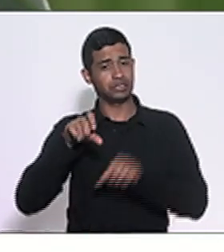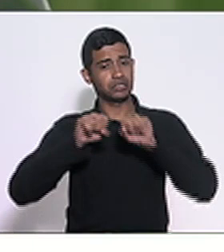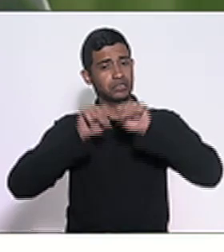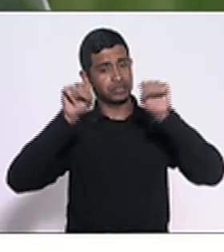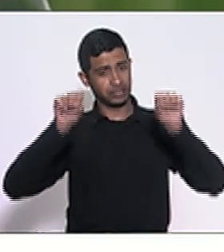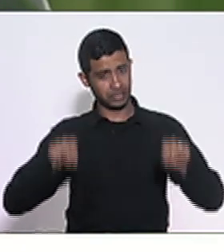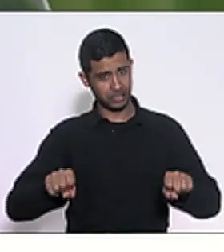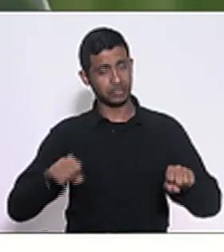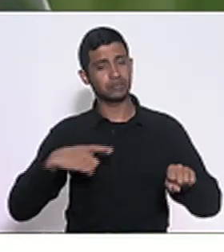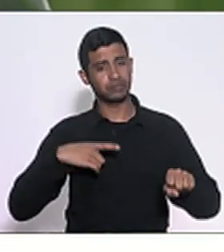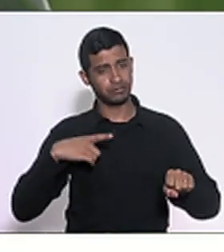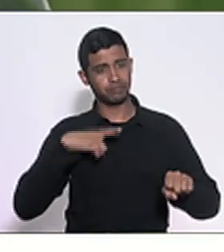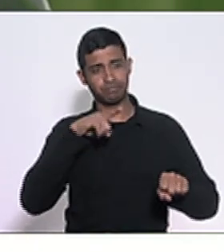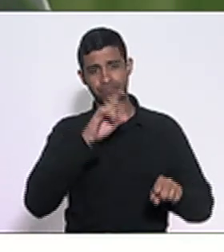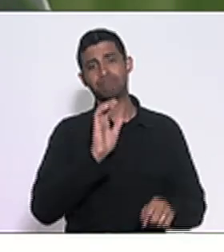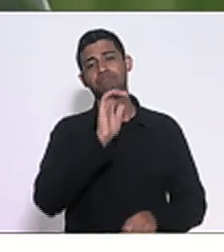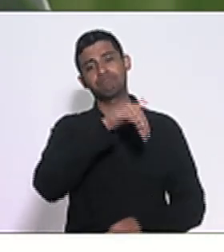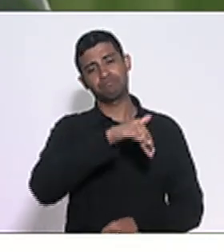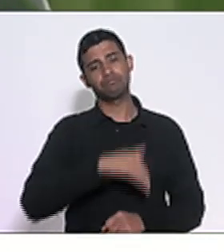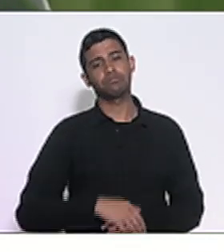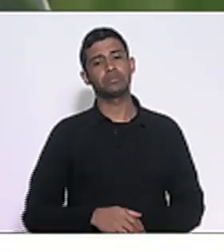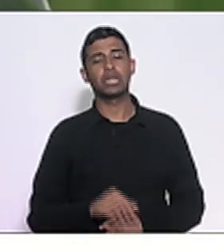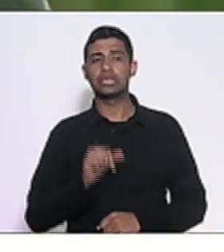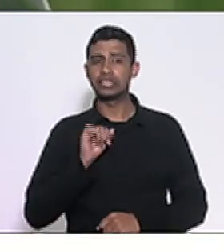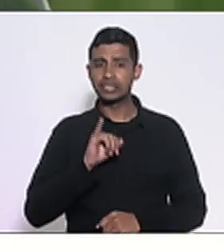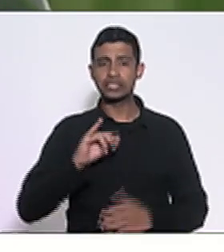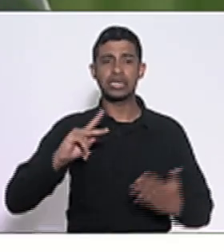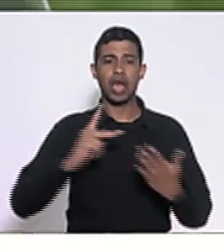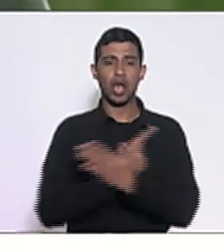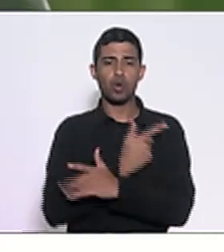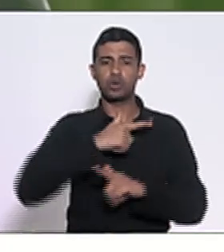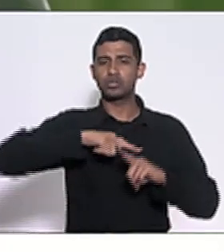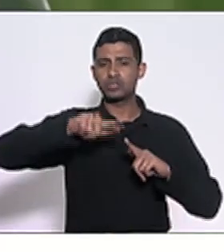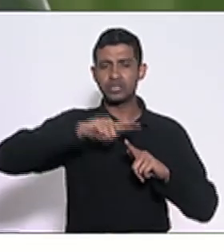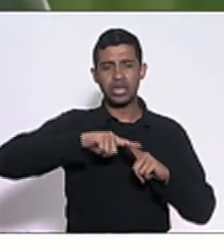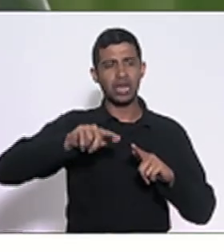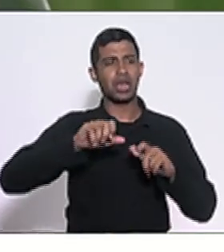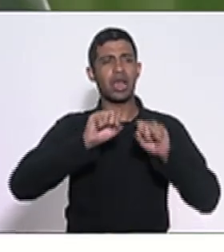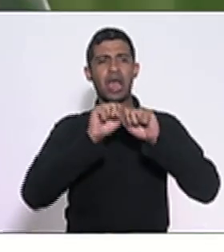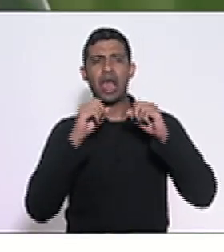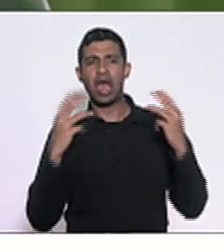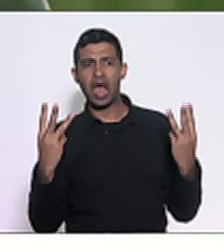lá rodam, caso haja algum problema de hardware, enfim,